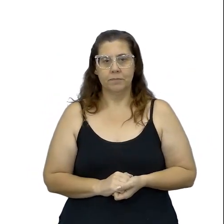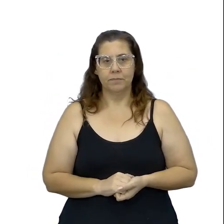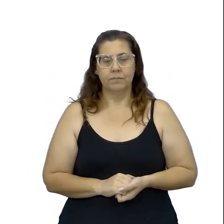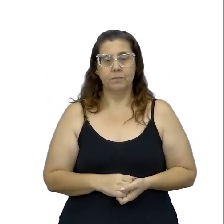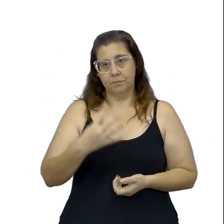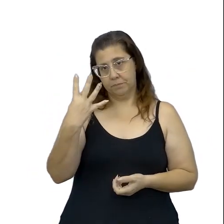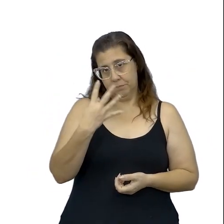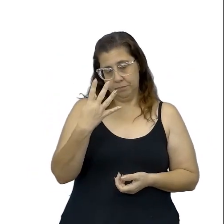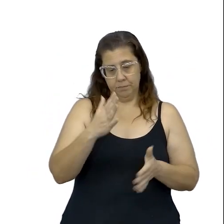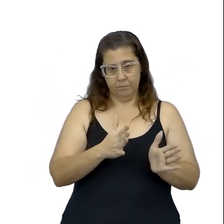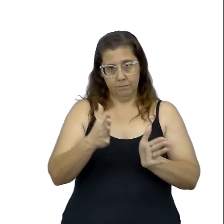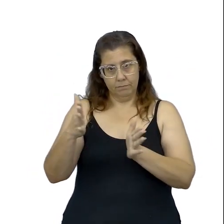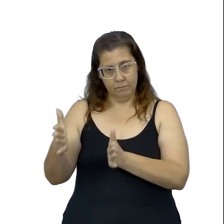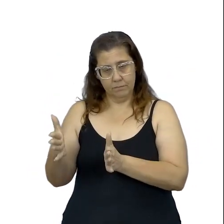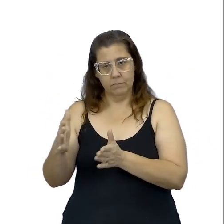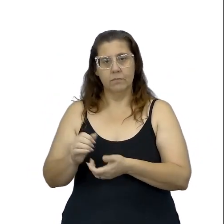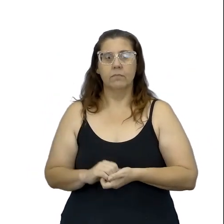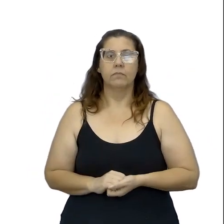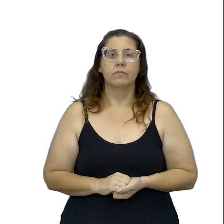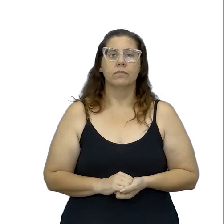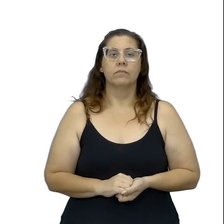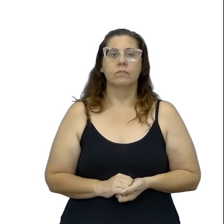Na quarta etapa, né, então,